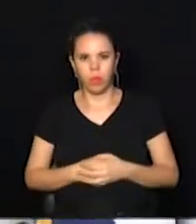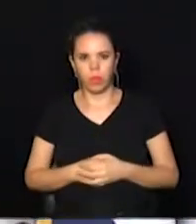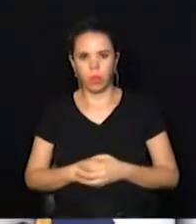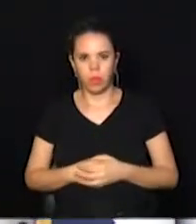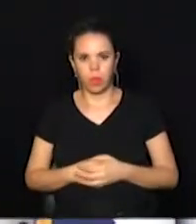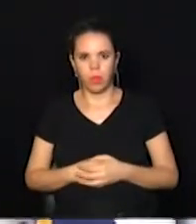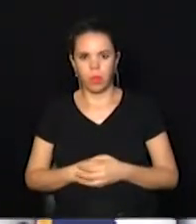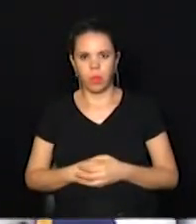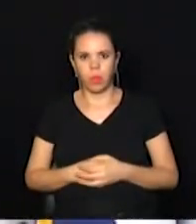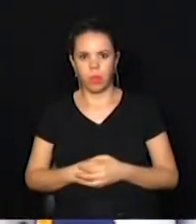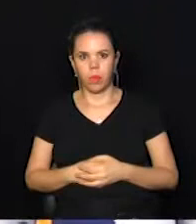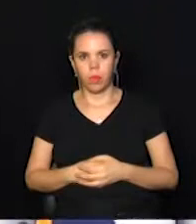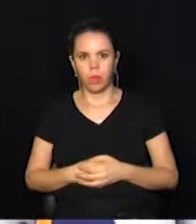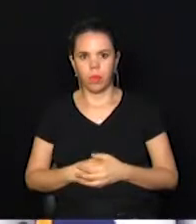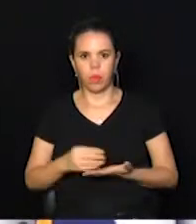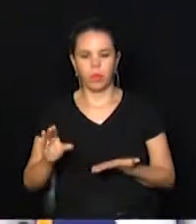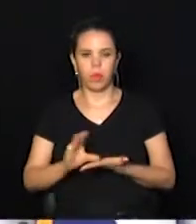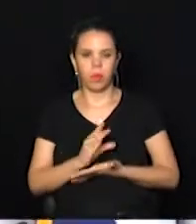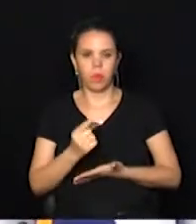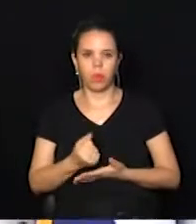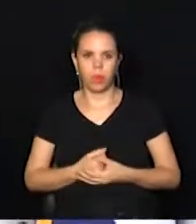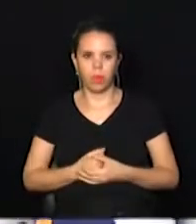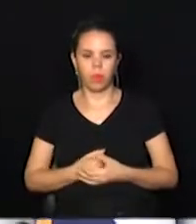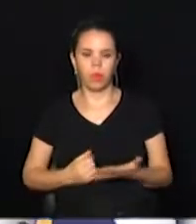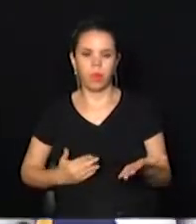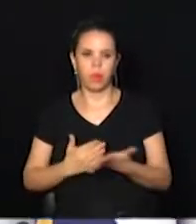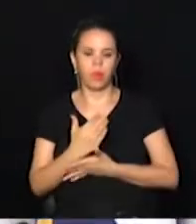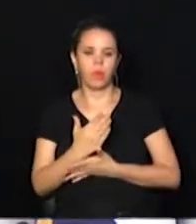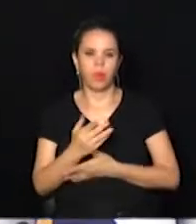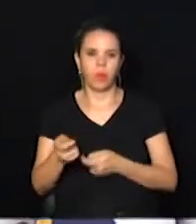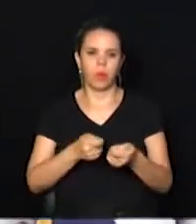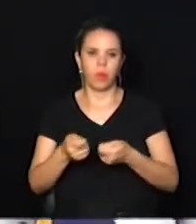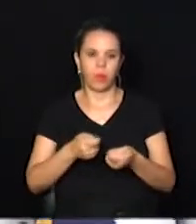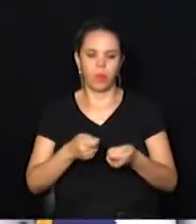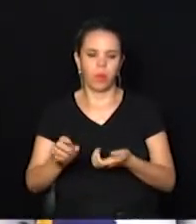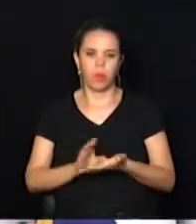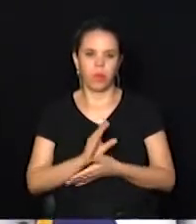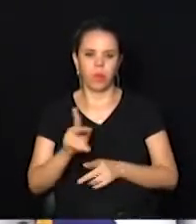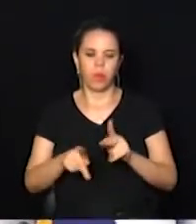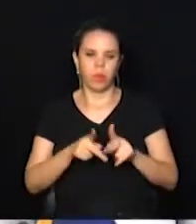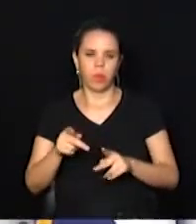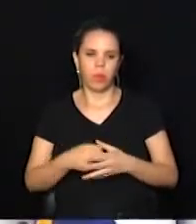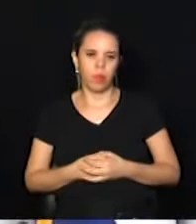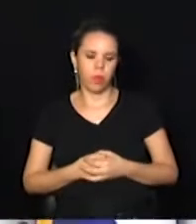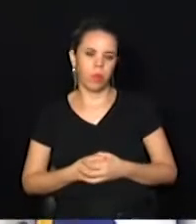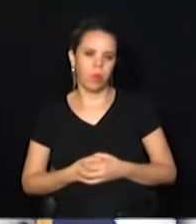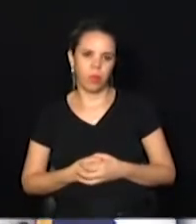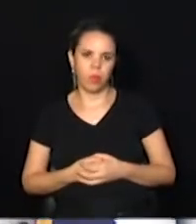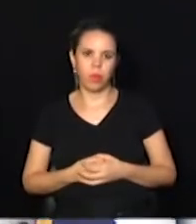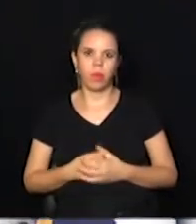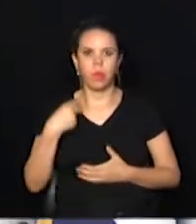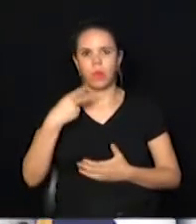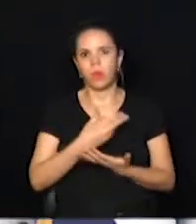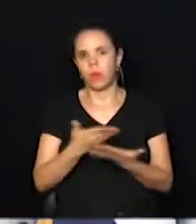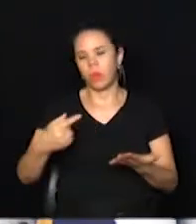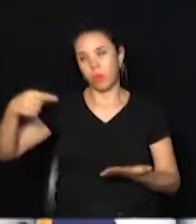Paço Municipal, um orçamento aprovado com controle e com participação social, que os vereadores